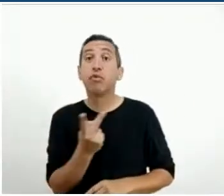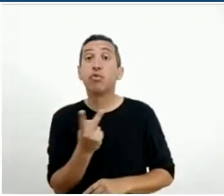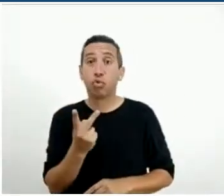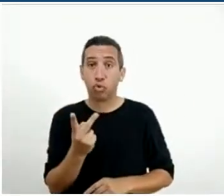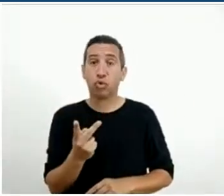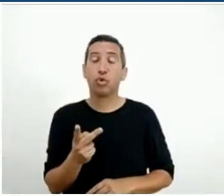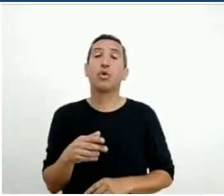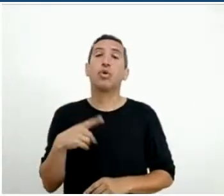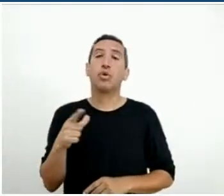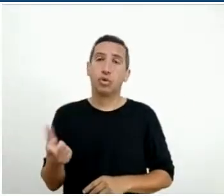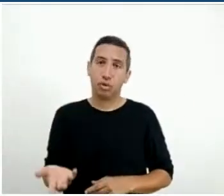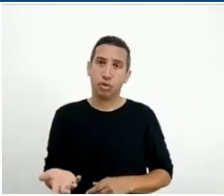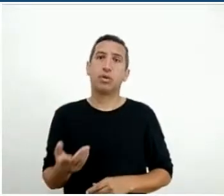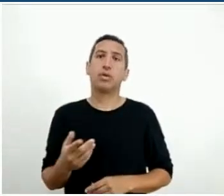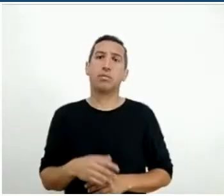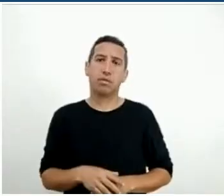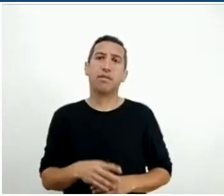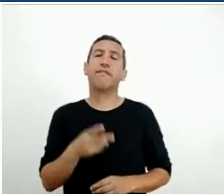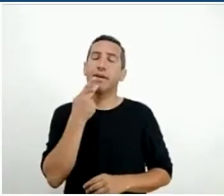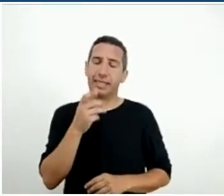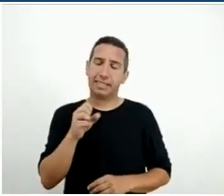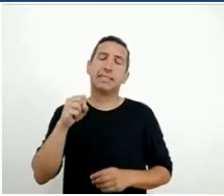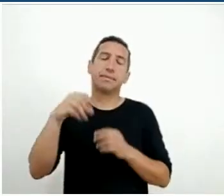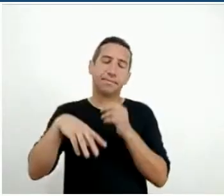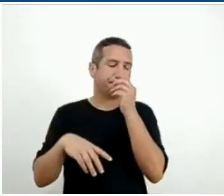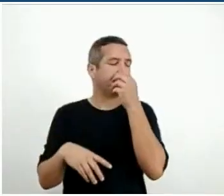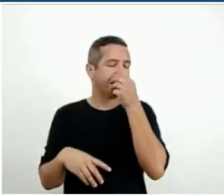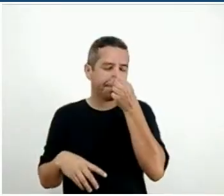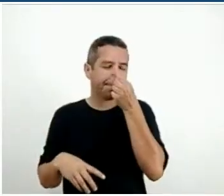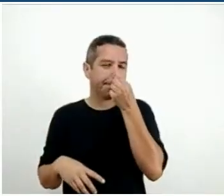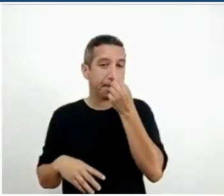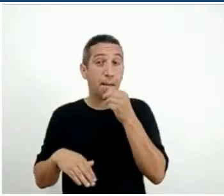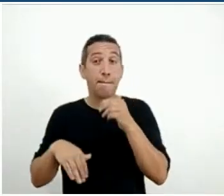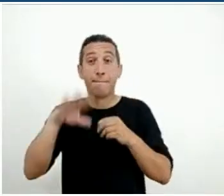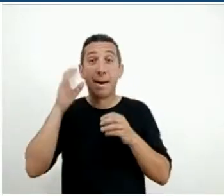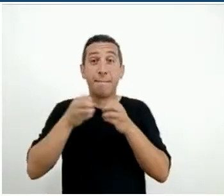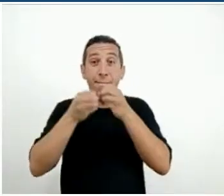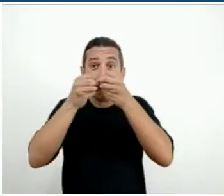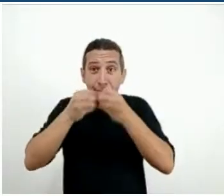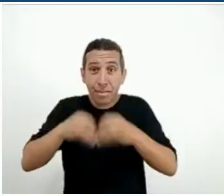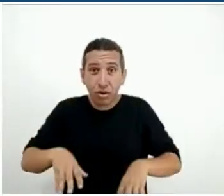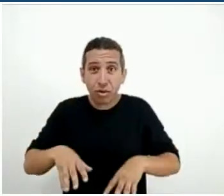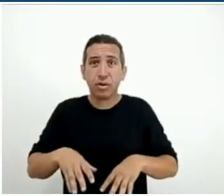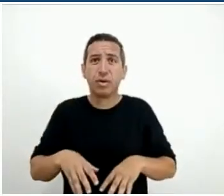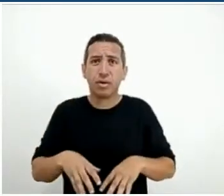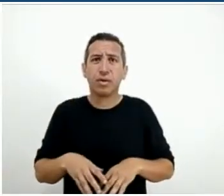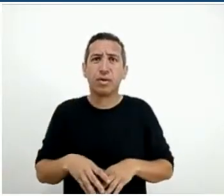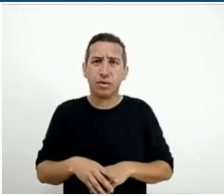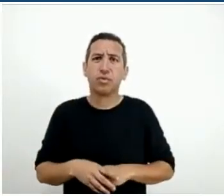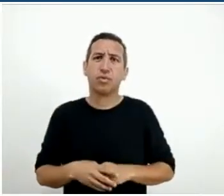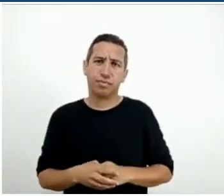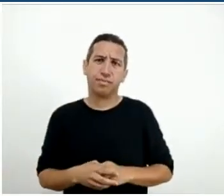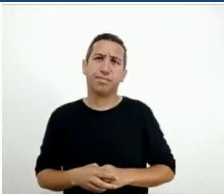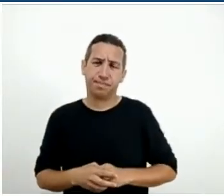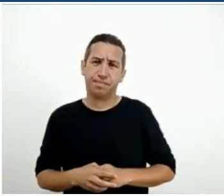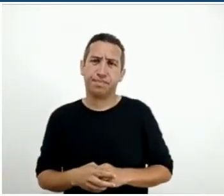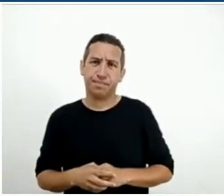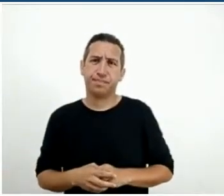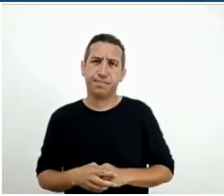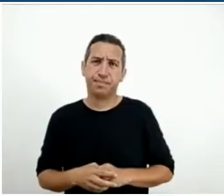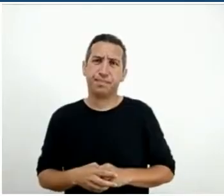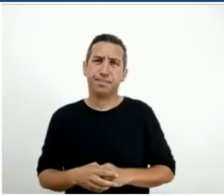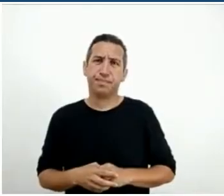da comorbidade, sim. Você tem mais prejuízos no funcionamento diário e não deixa de ser esperado do que cada um isolado. Você vai ter